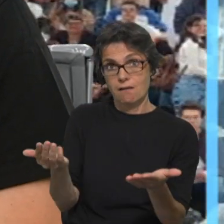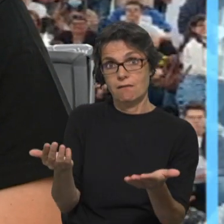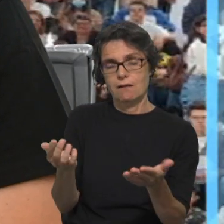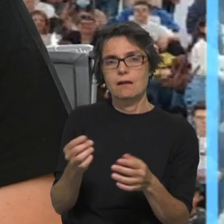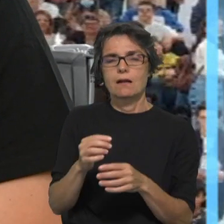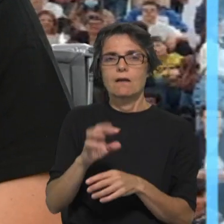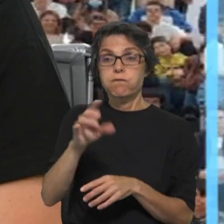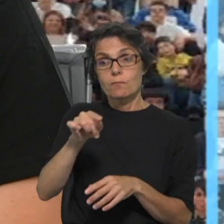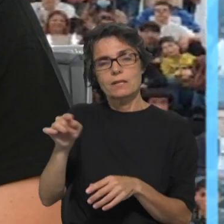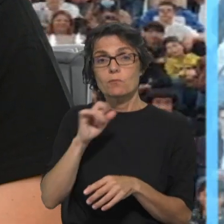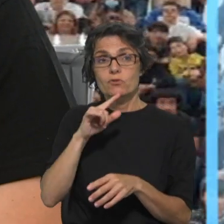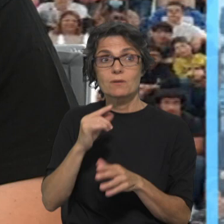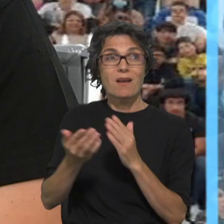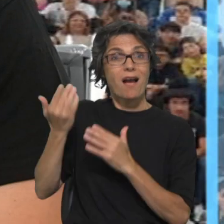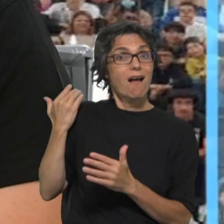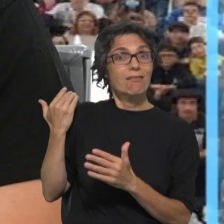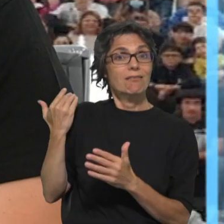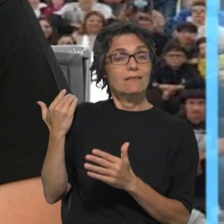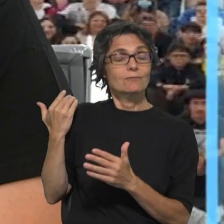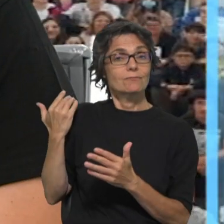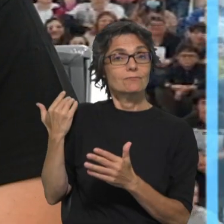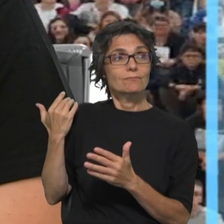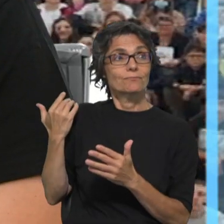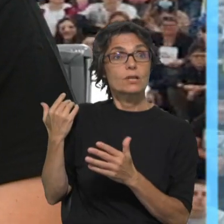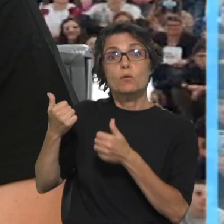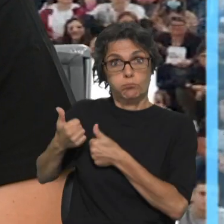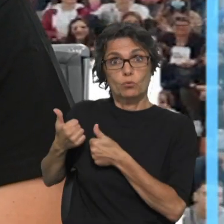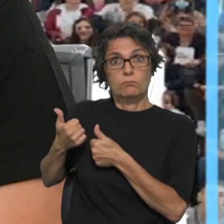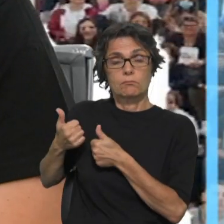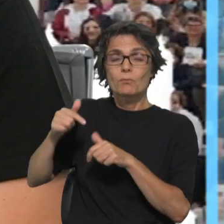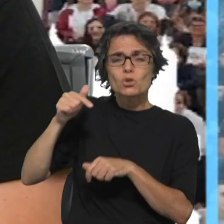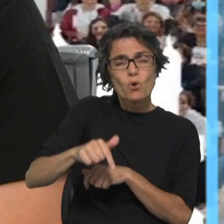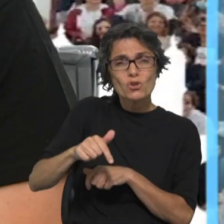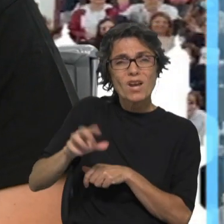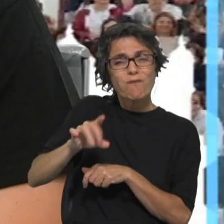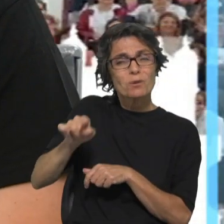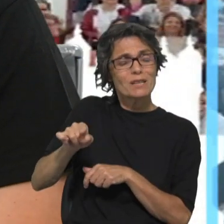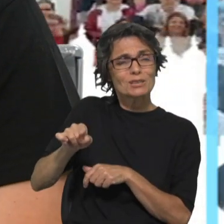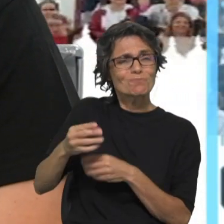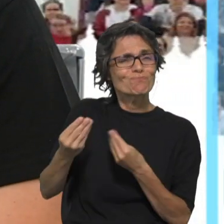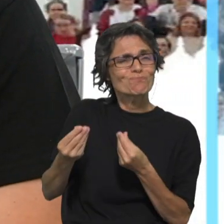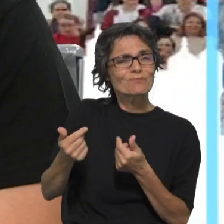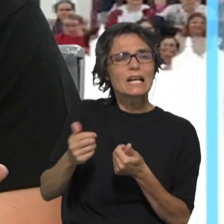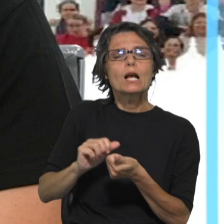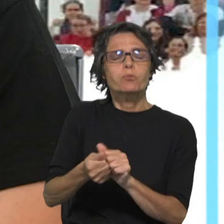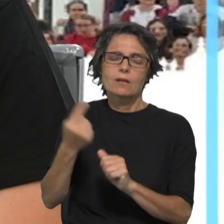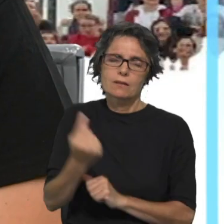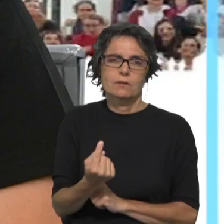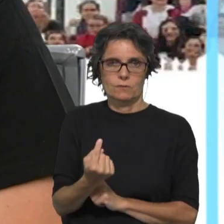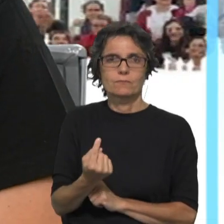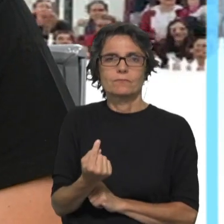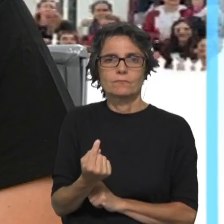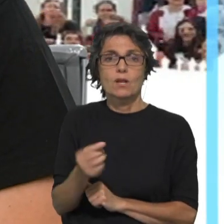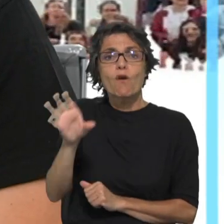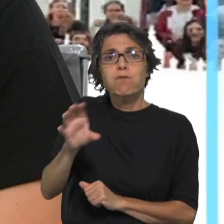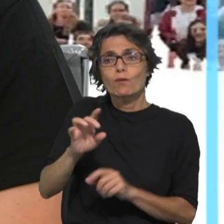um grande sucesso e que hoje em dia temos que ter a coragem, a ousadia, a simplicidade de dizer mude-se. E as formas, enfim,